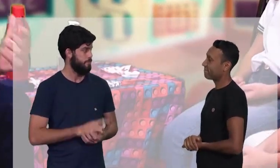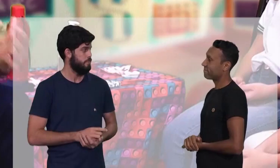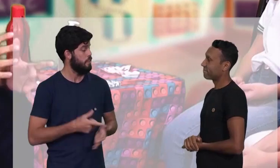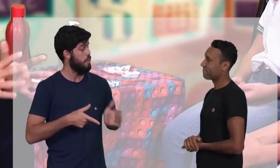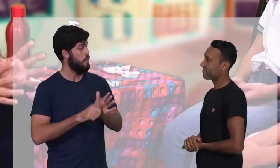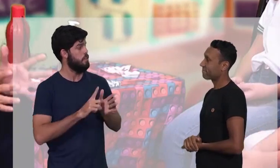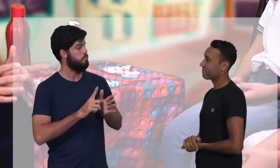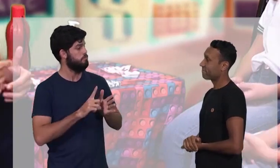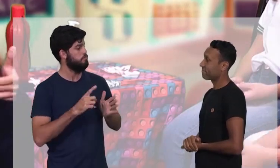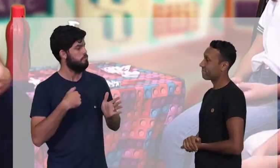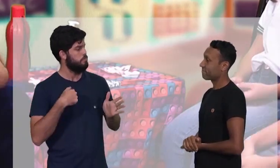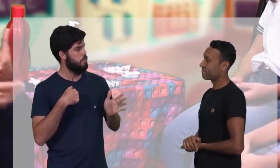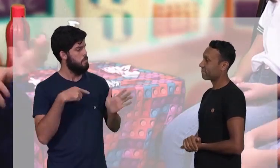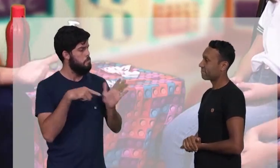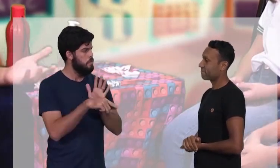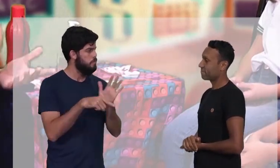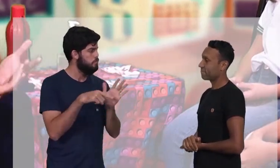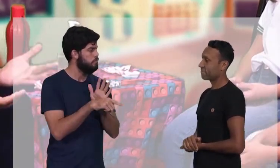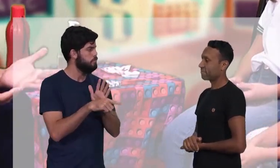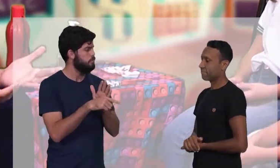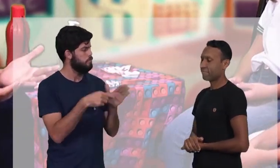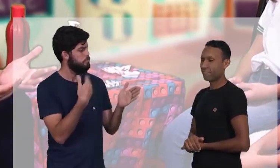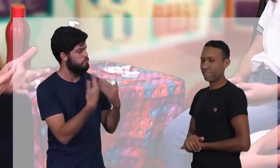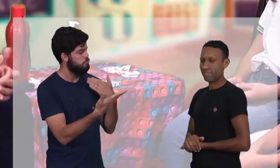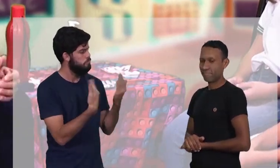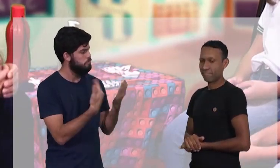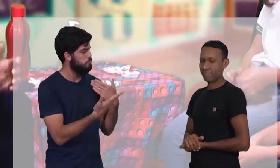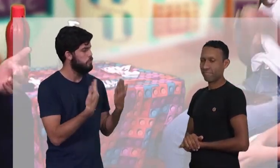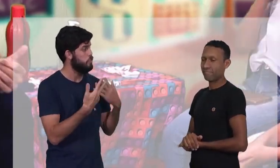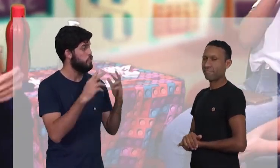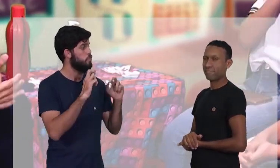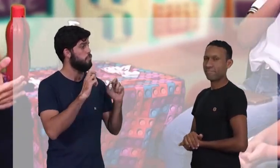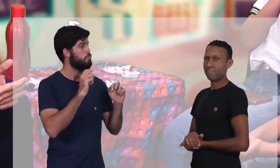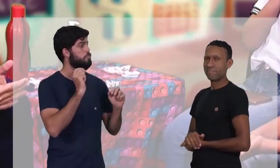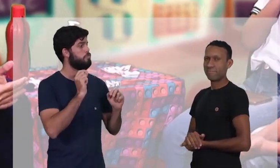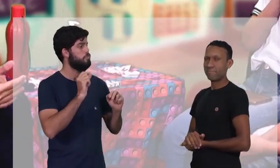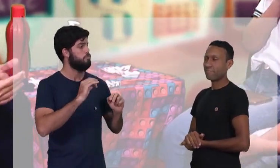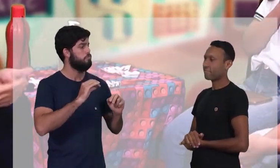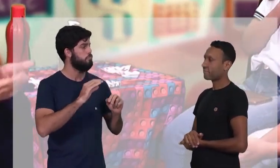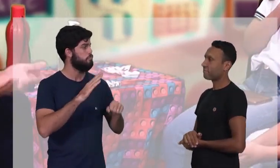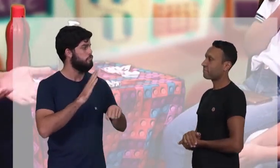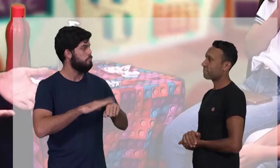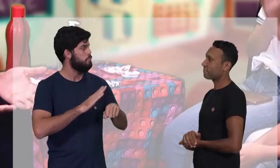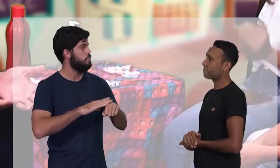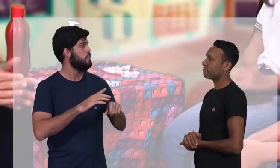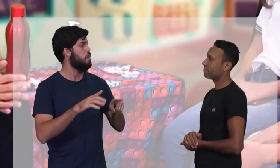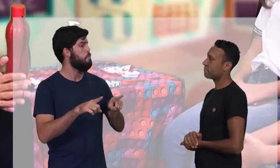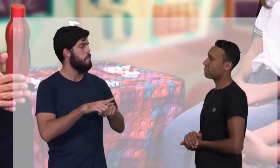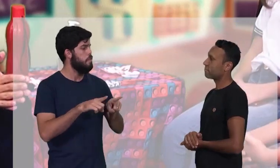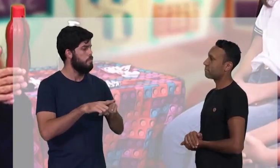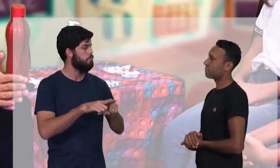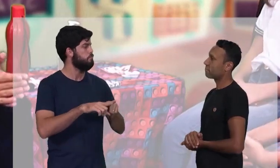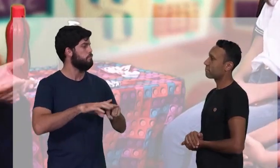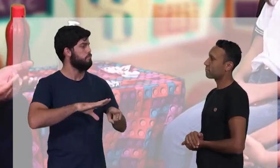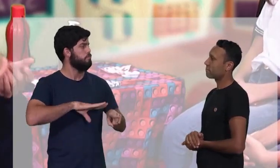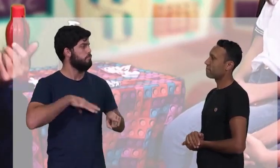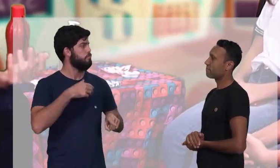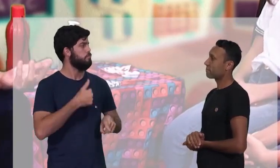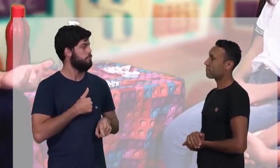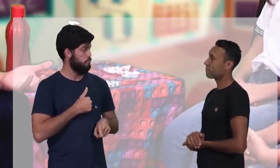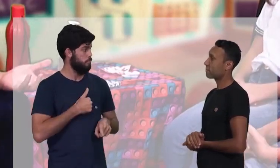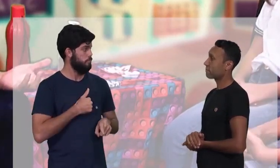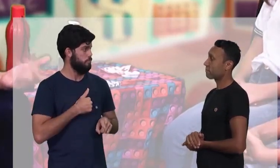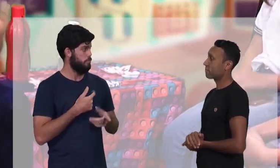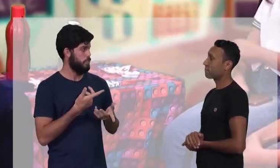Antes de eu fazer aqui, né, algumas perguntas, a gente vai bater um papo, gente, sobre autoconhecimento e autoestima. Vamos entender, né,